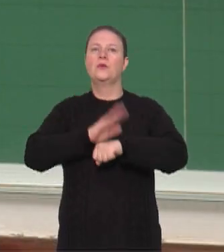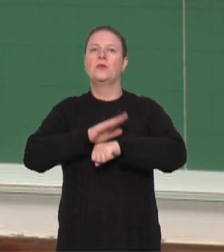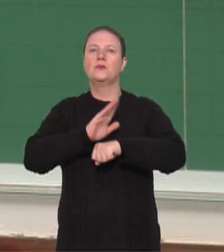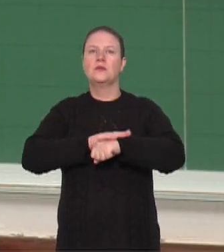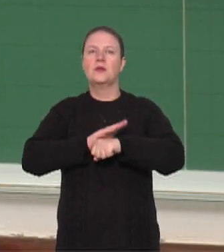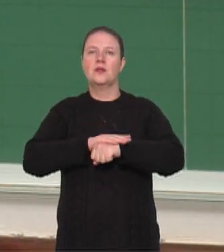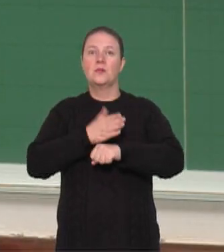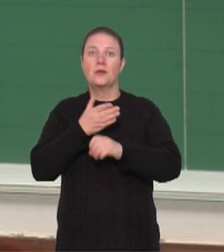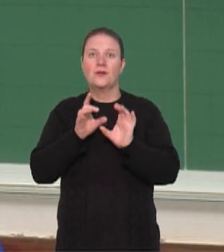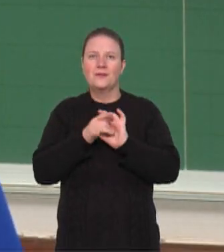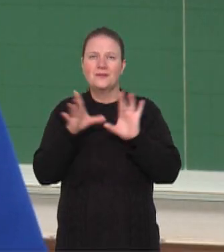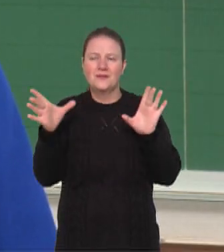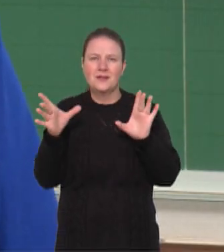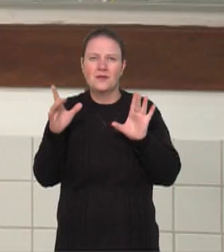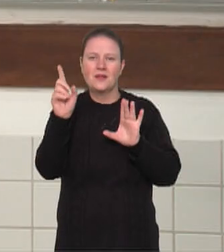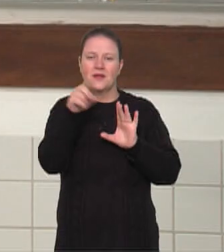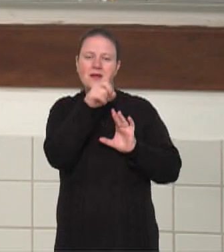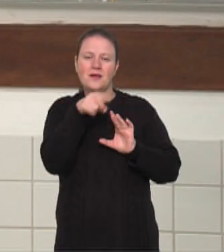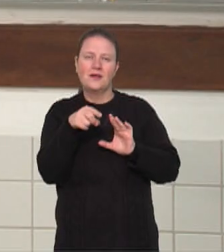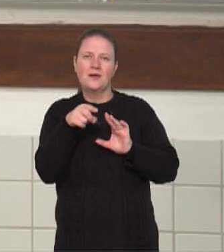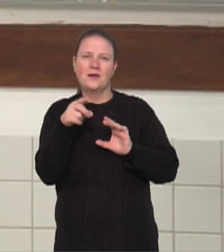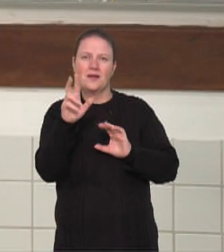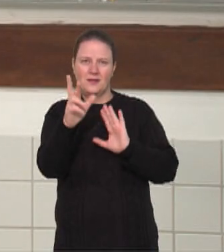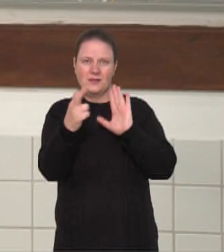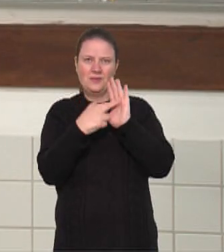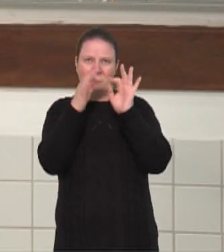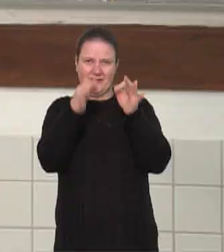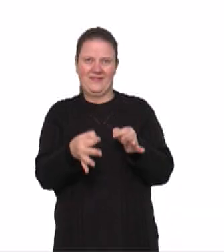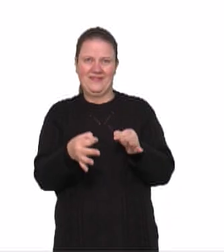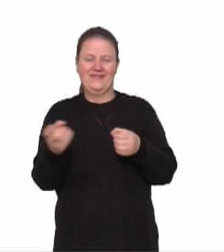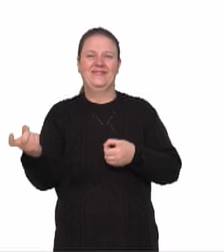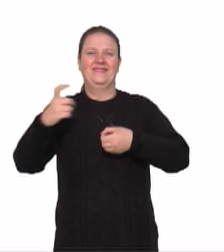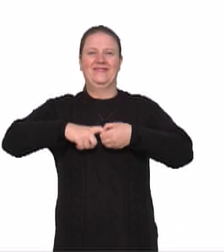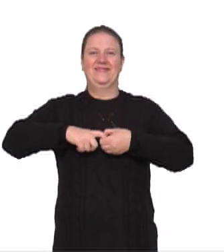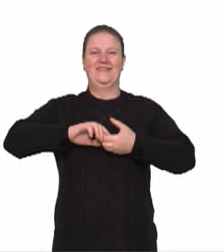e aí marquem um X na alternativa que vocês considerarem correta.